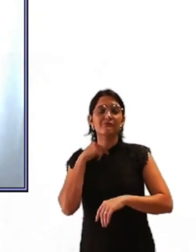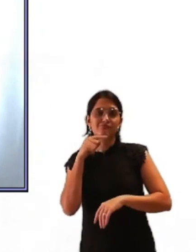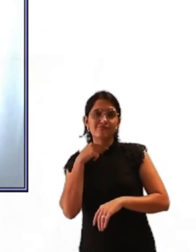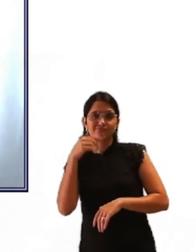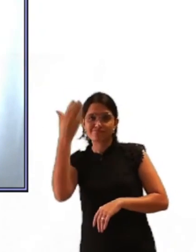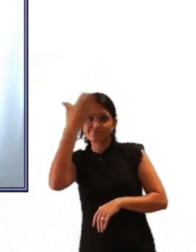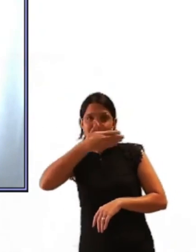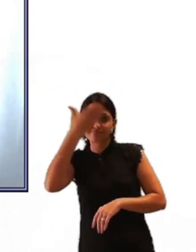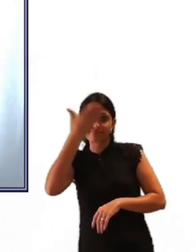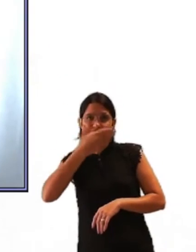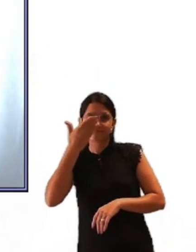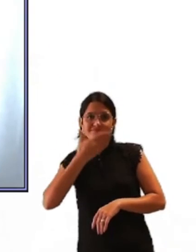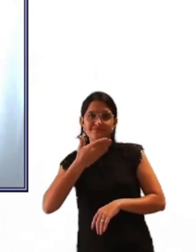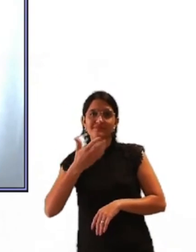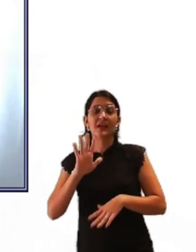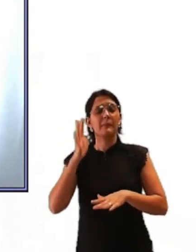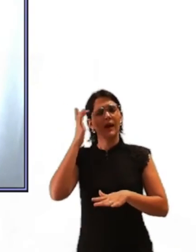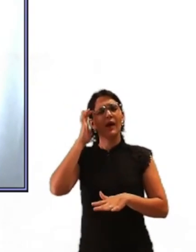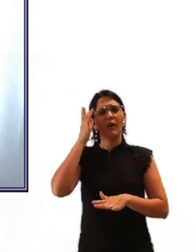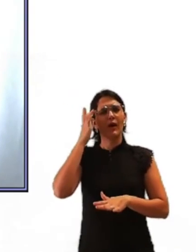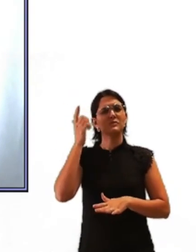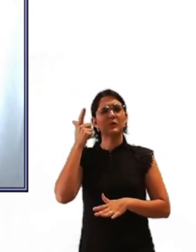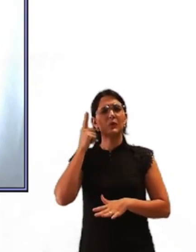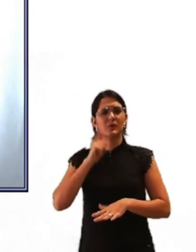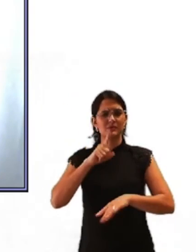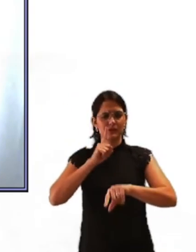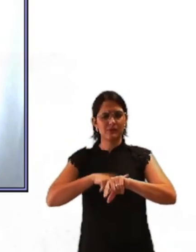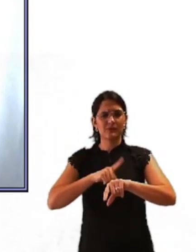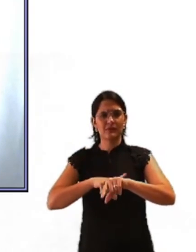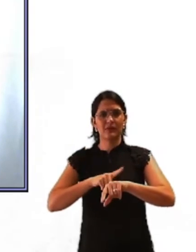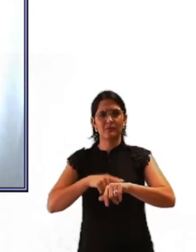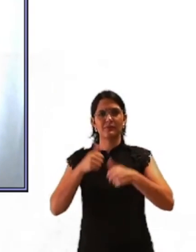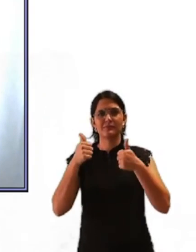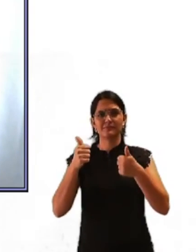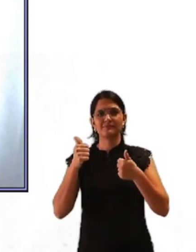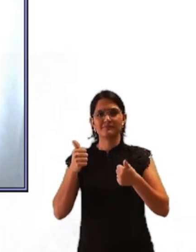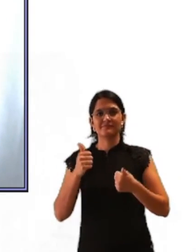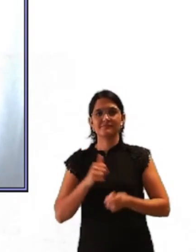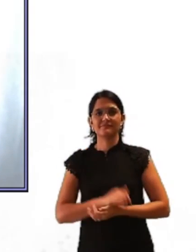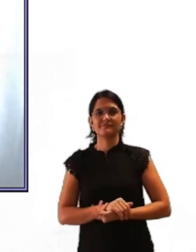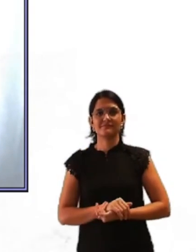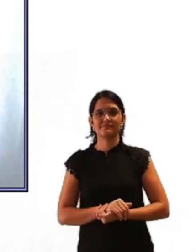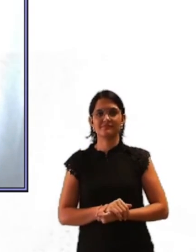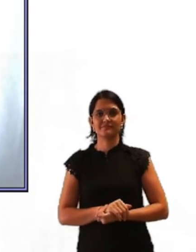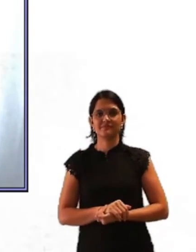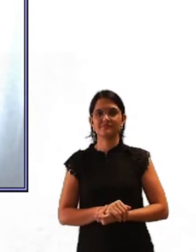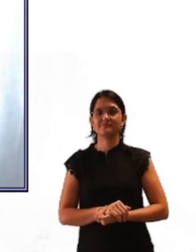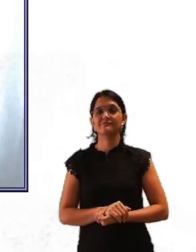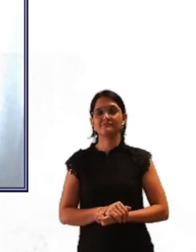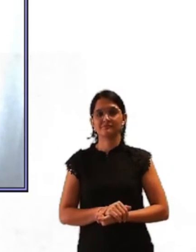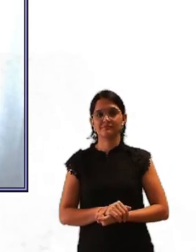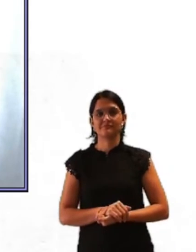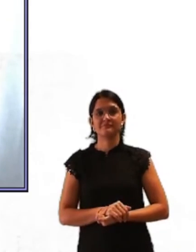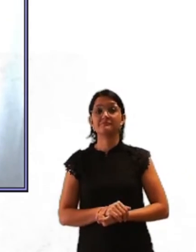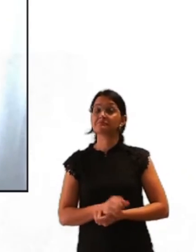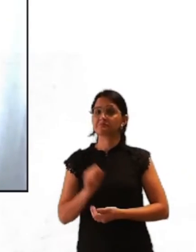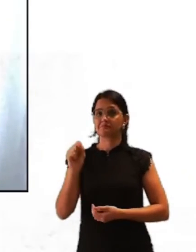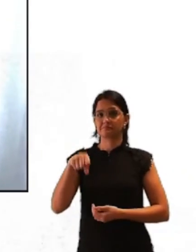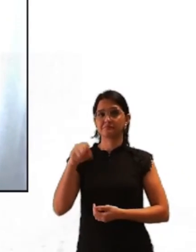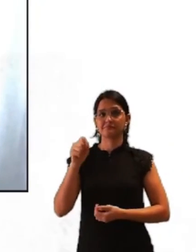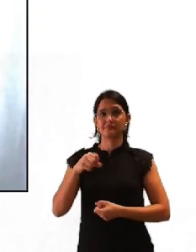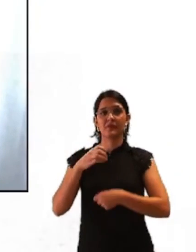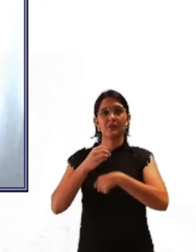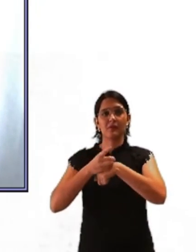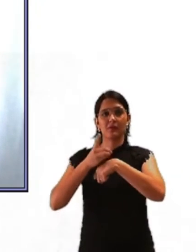alguma, mas acho que a gente atingiu aqui o horário, não é isso, Luiz? Isso, doutor Ricardo Rocha. O